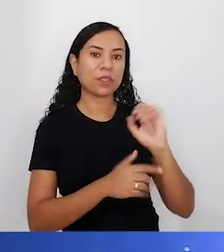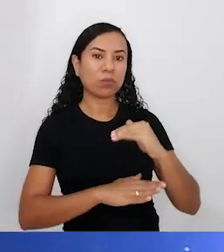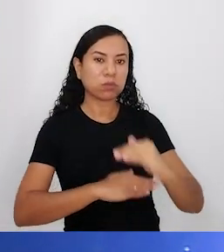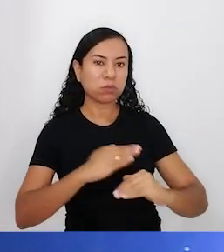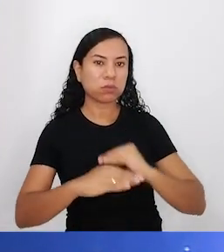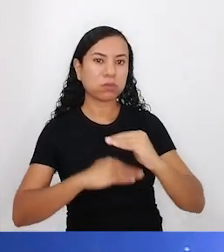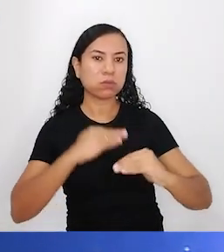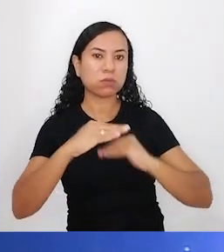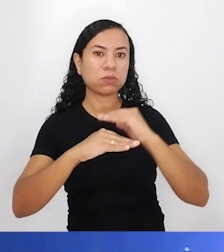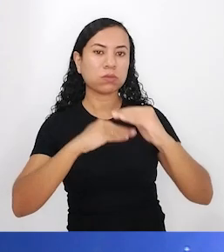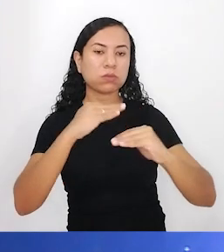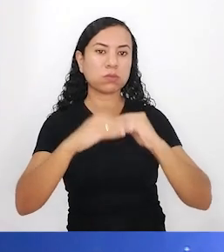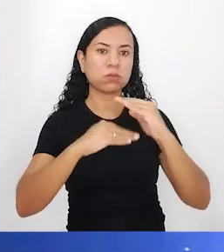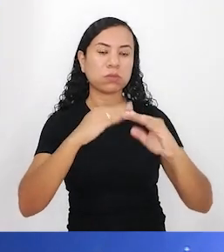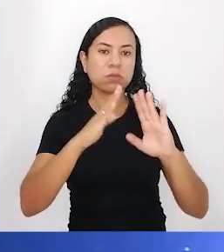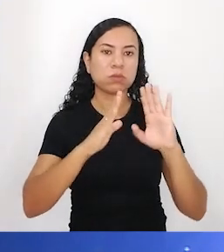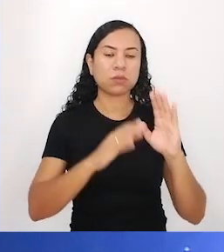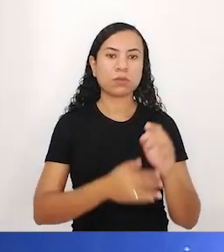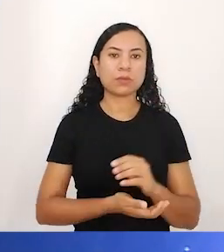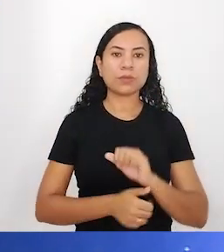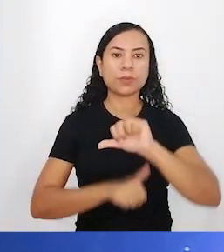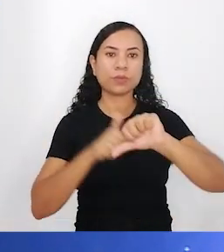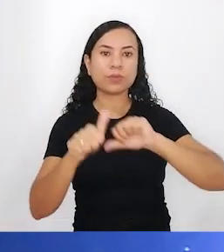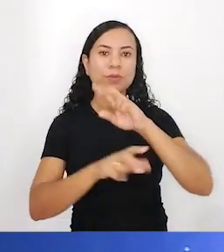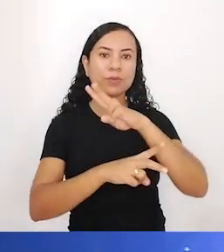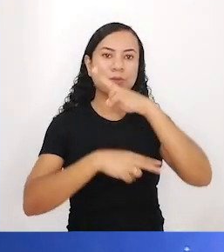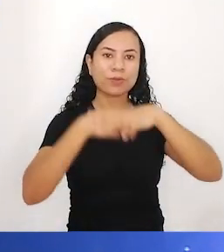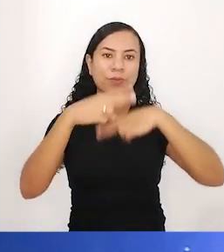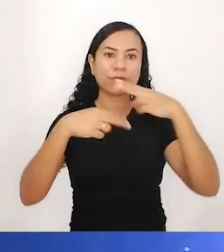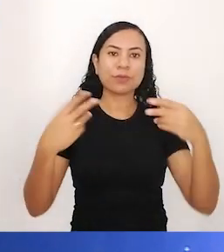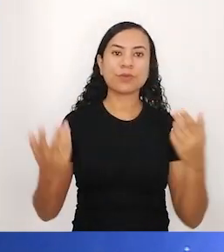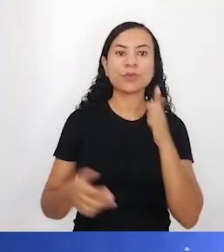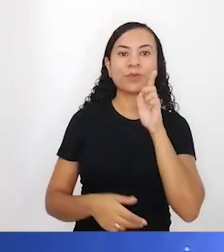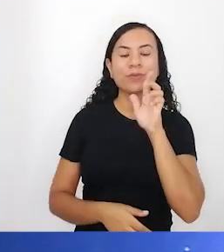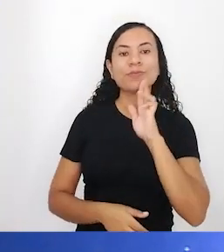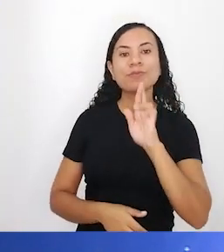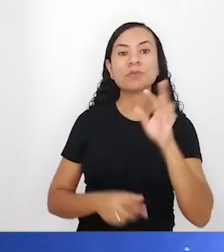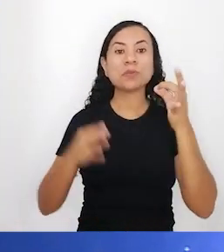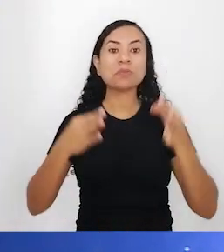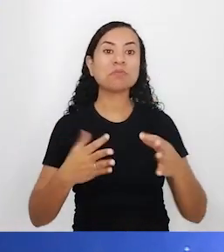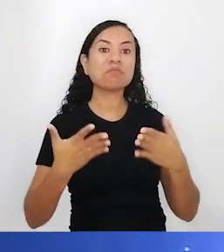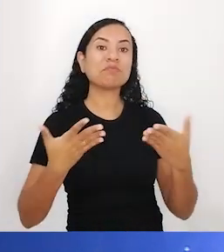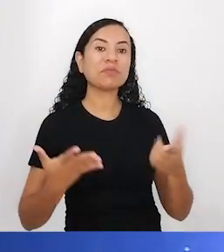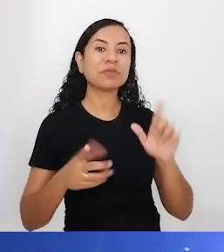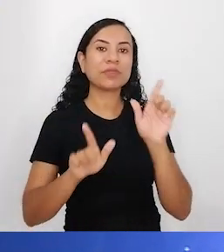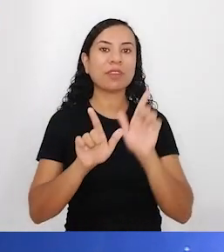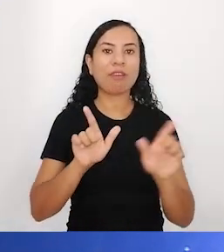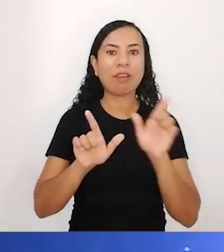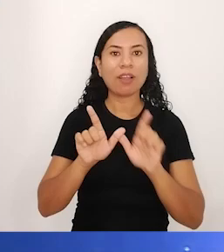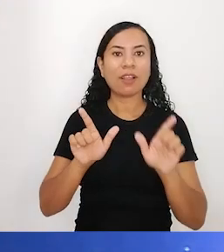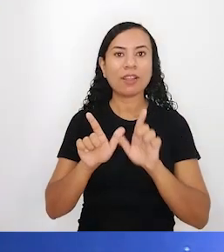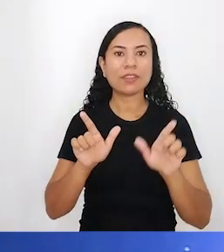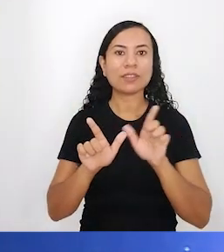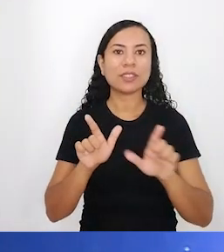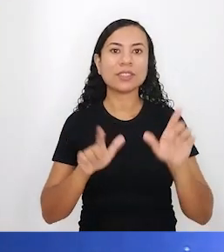hormônio gasoso, as baixas temperaturas inibem a liberação do etileno.